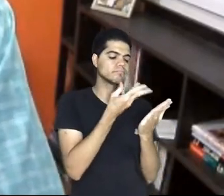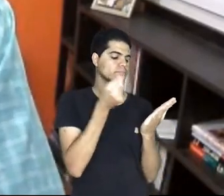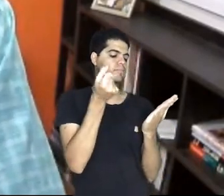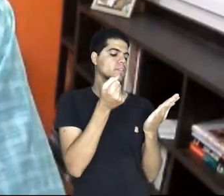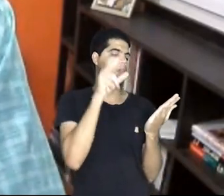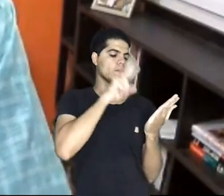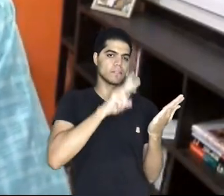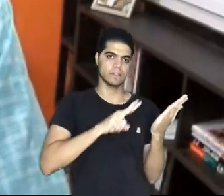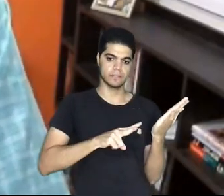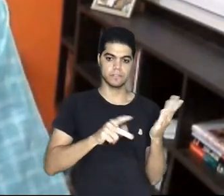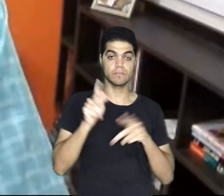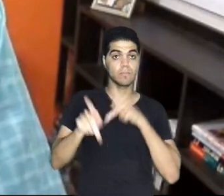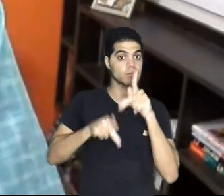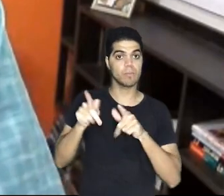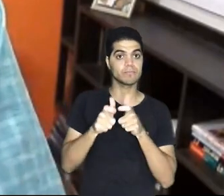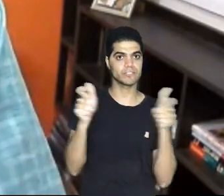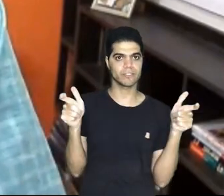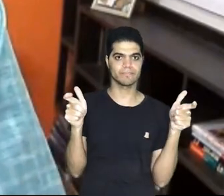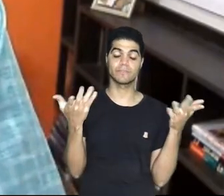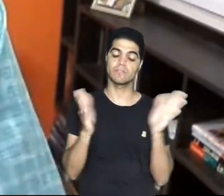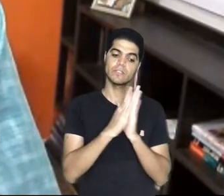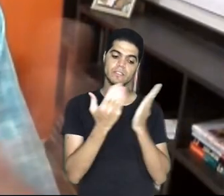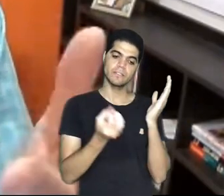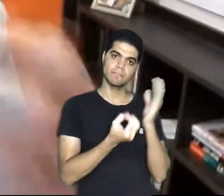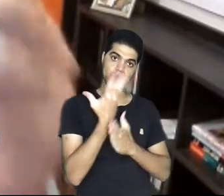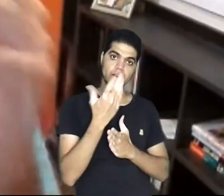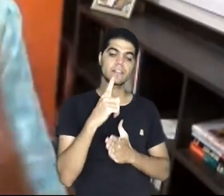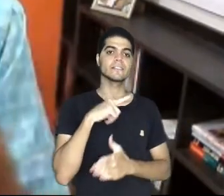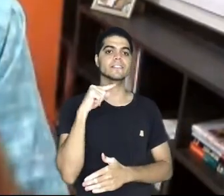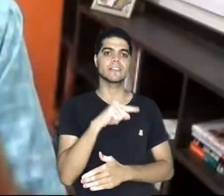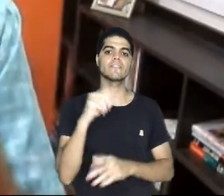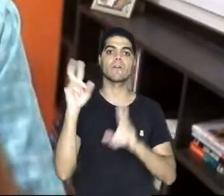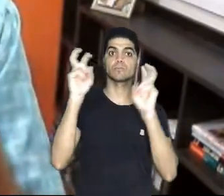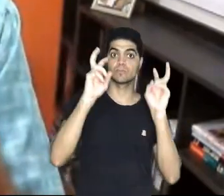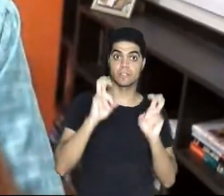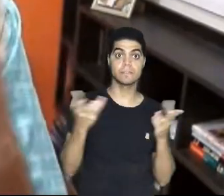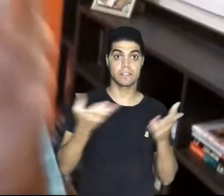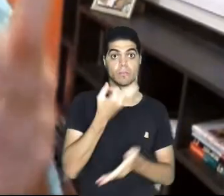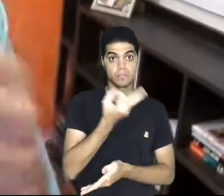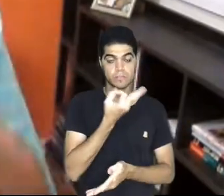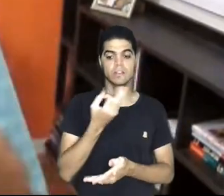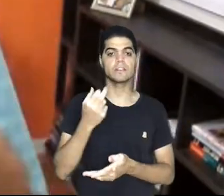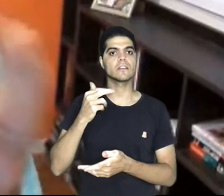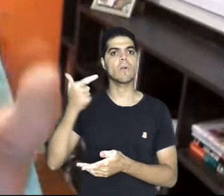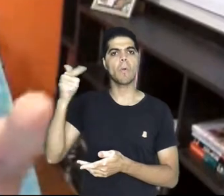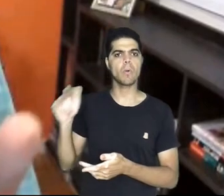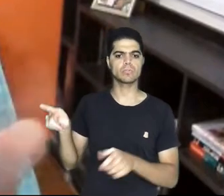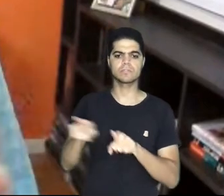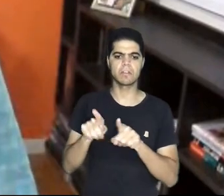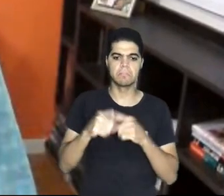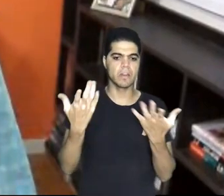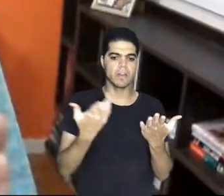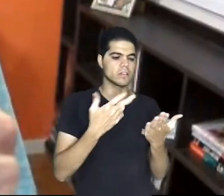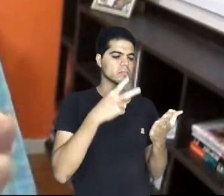para o público em geral. E foi isso que eu fiz. Então, eu desenvolvi alguns dos temas que eu mencionei aqui, outros eu desenvolvi na